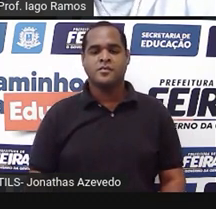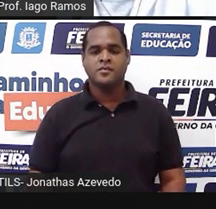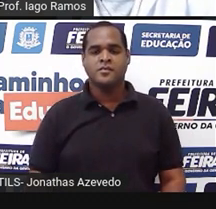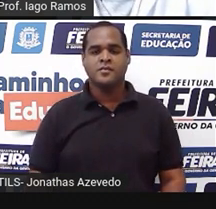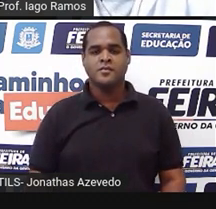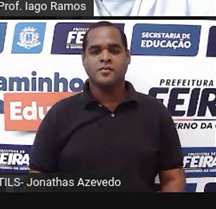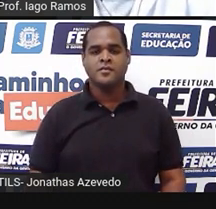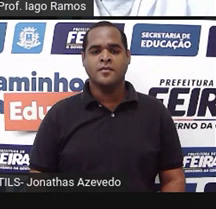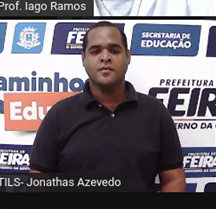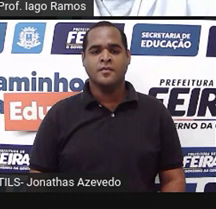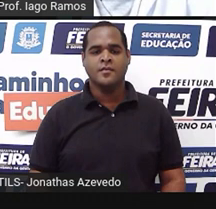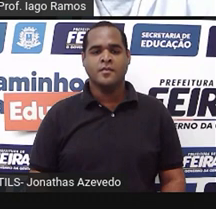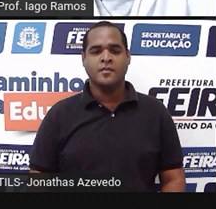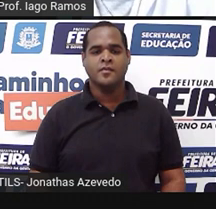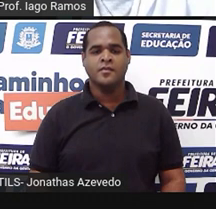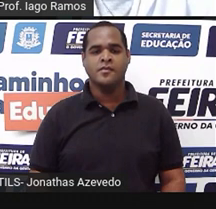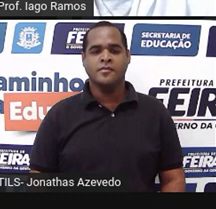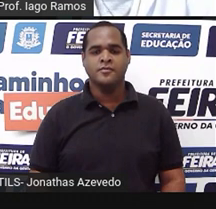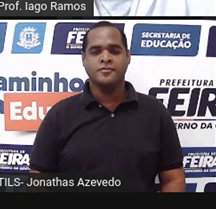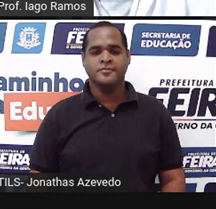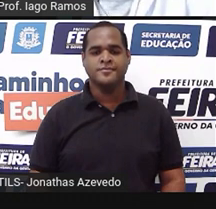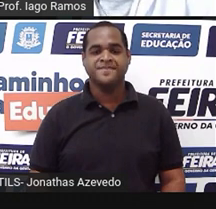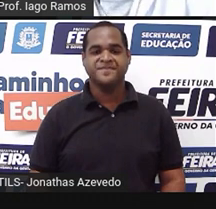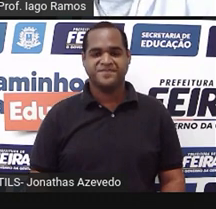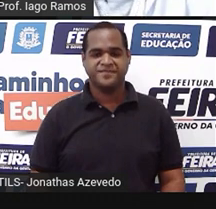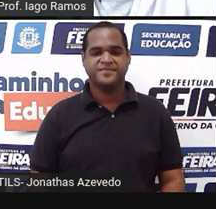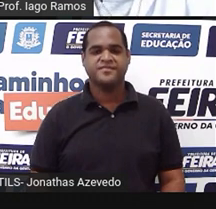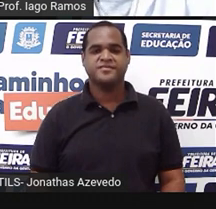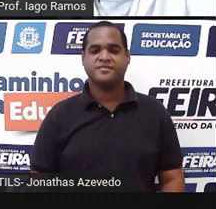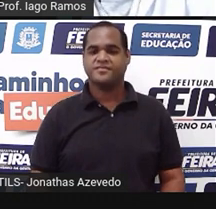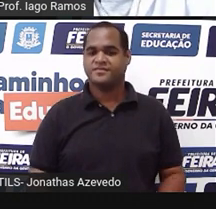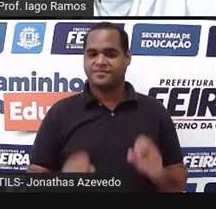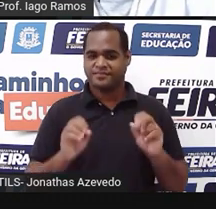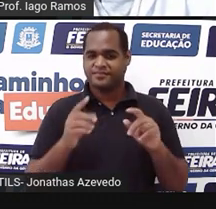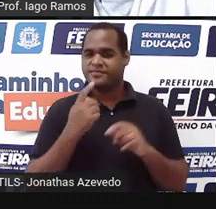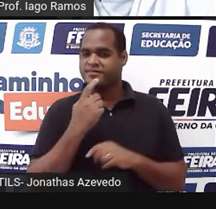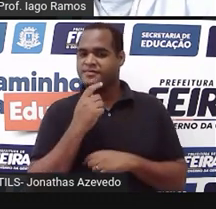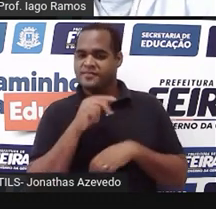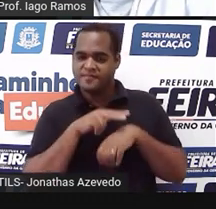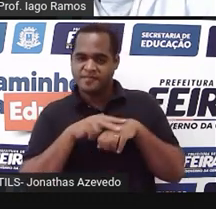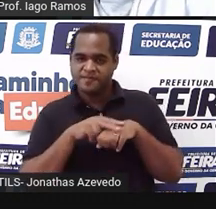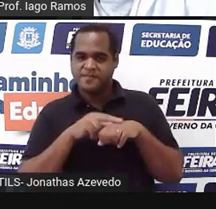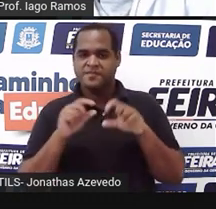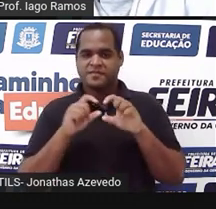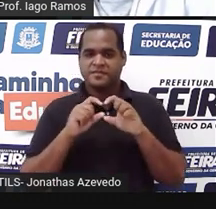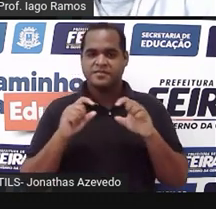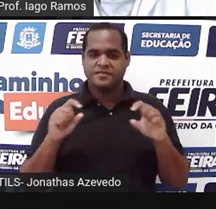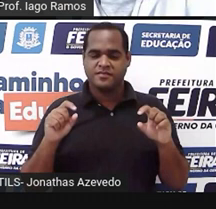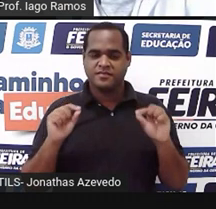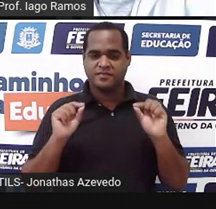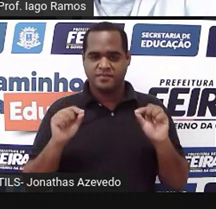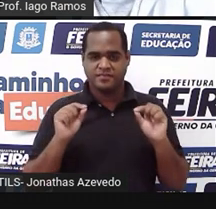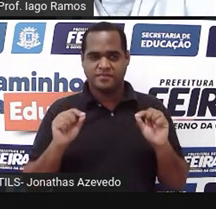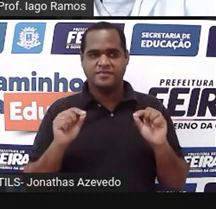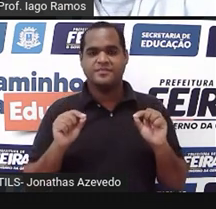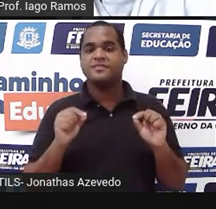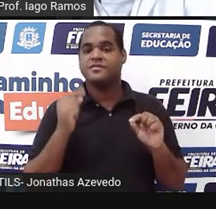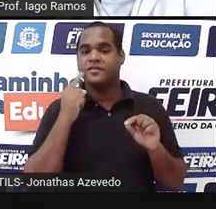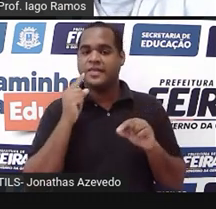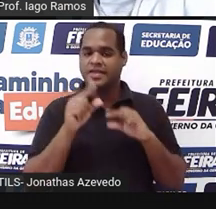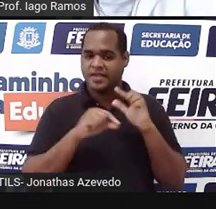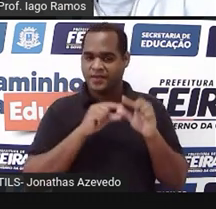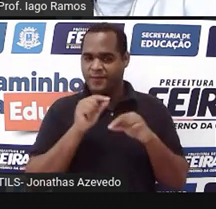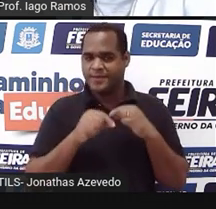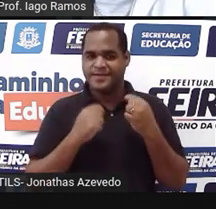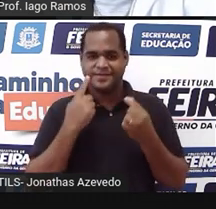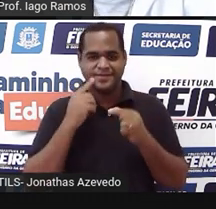E aí a beleza o grifana ali ó o primeiro passo escolhendo umas das diagonais